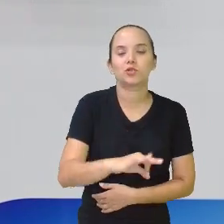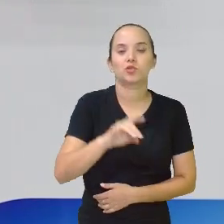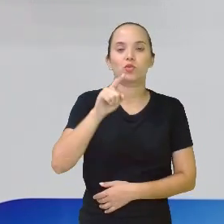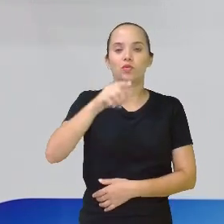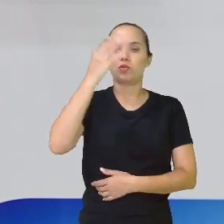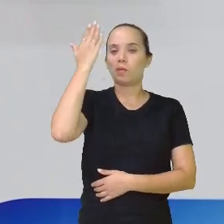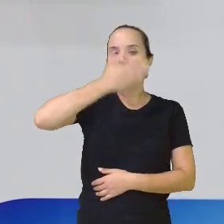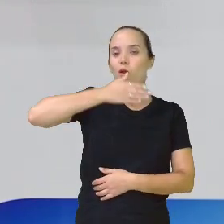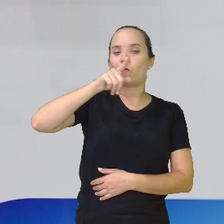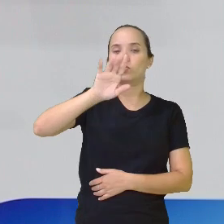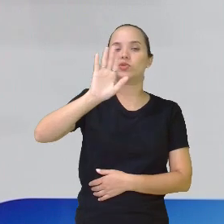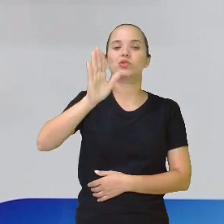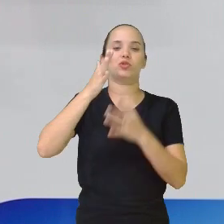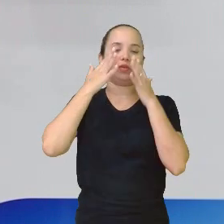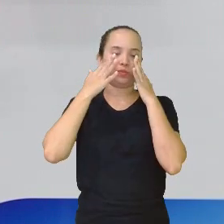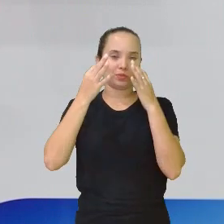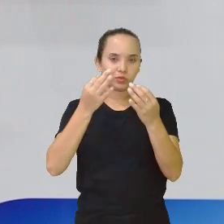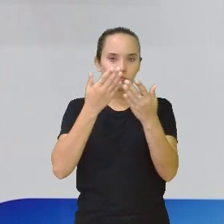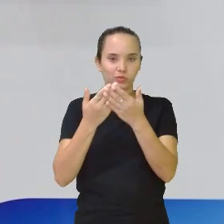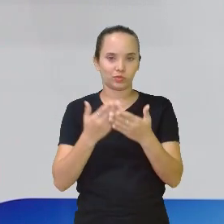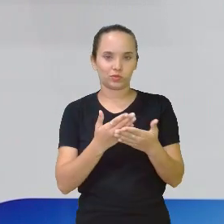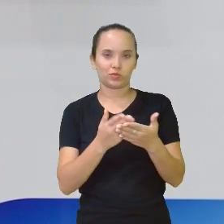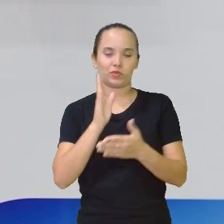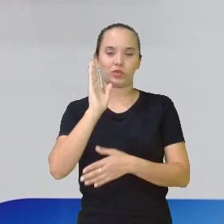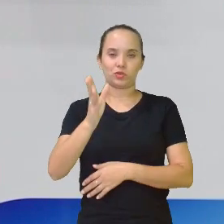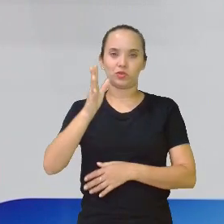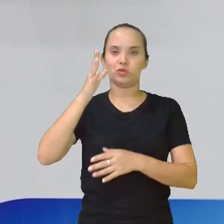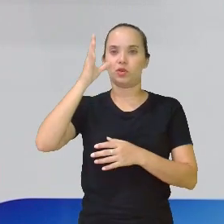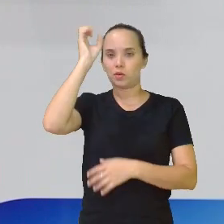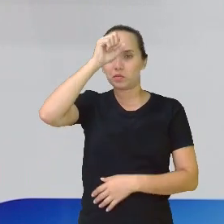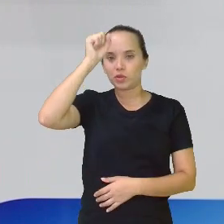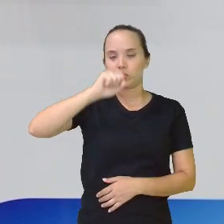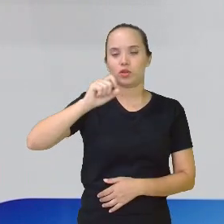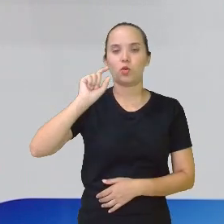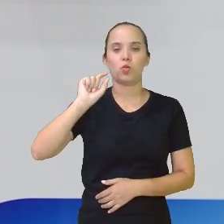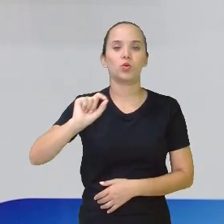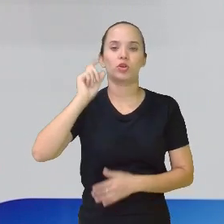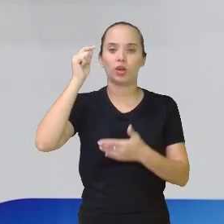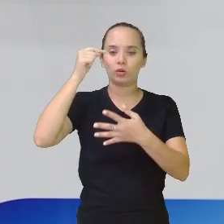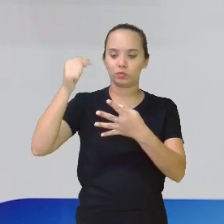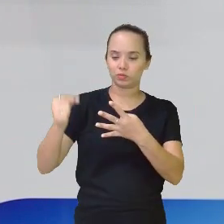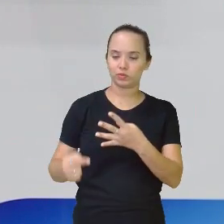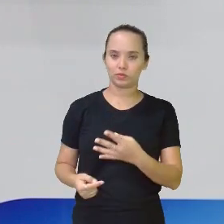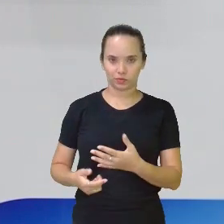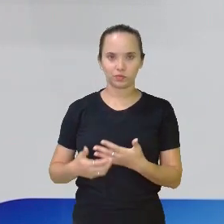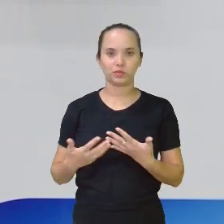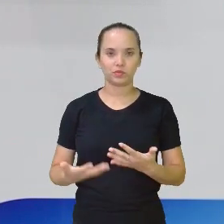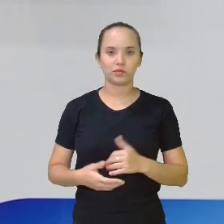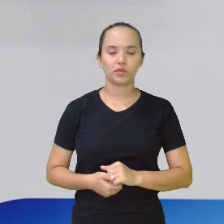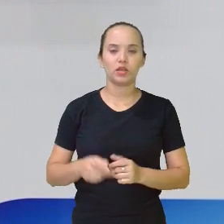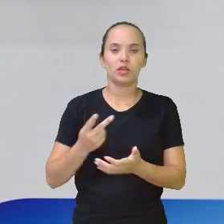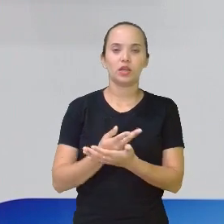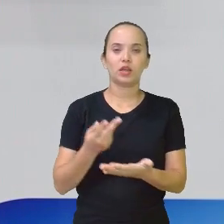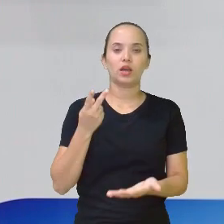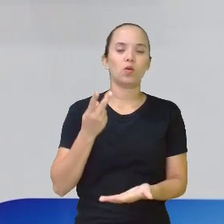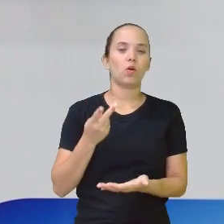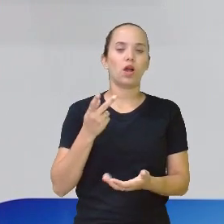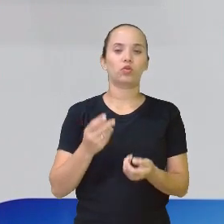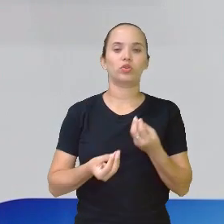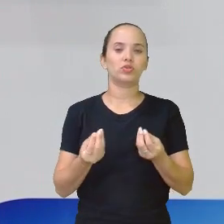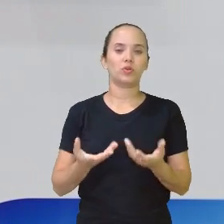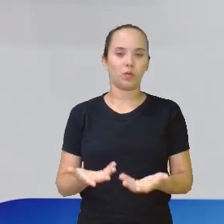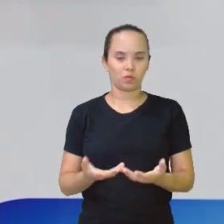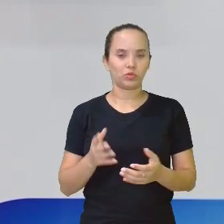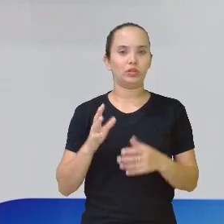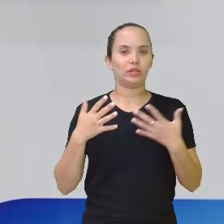que prestou atenção na aula e já aprendeu o que é a combustão e quais são os elementos necessários para que a combustão ela